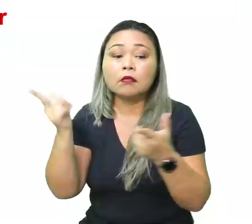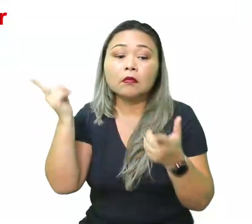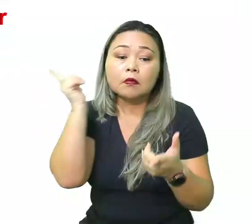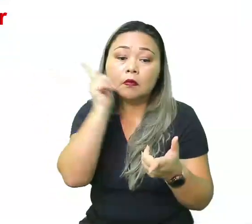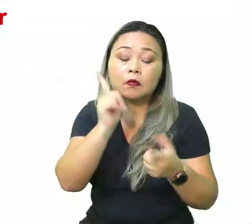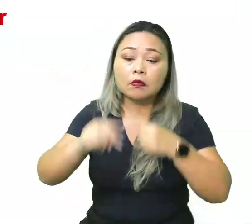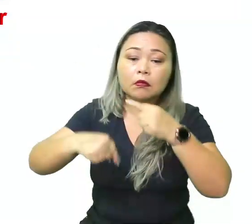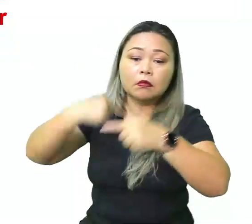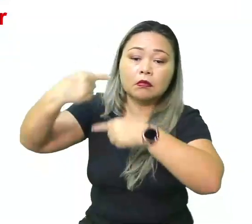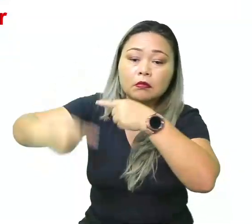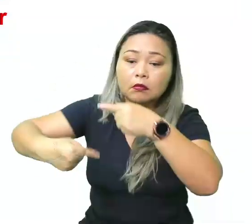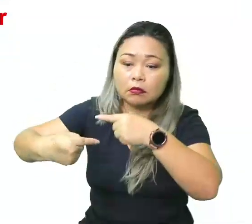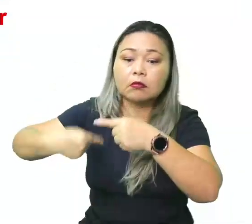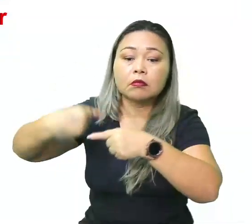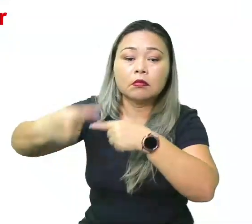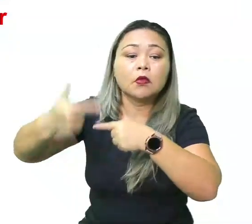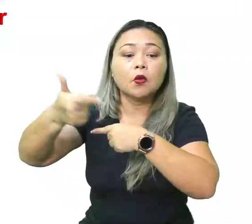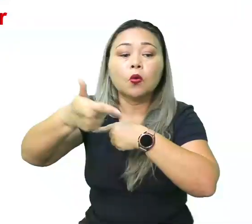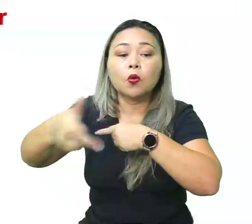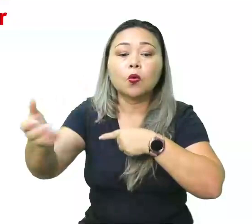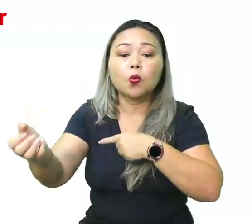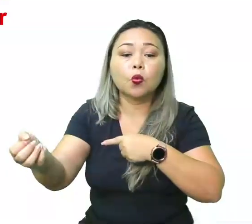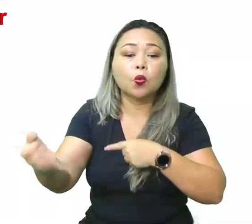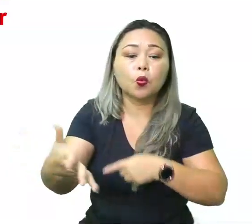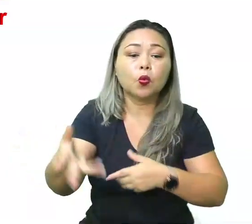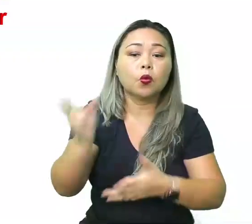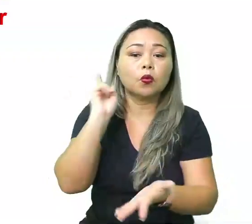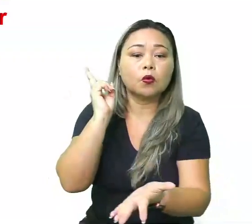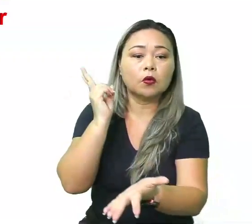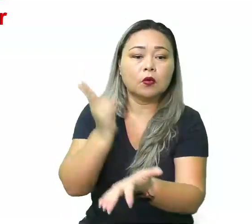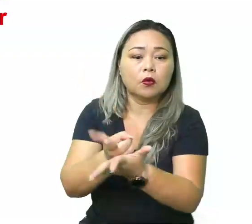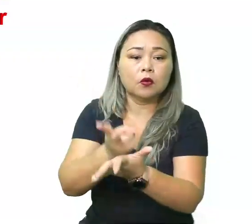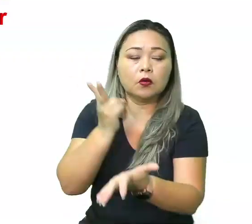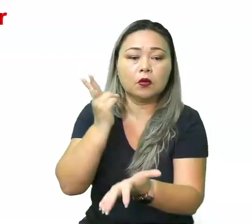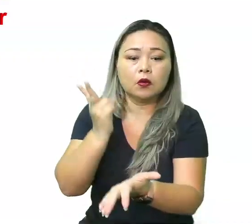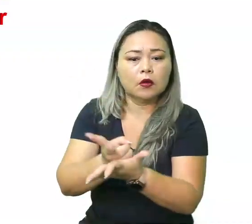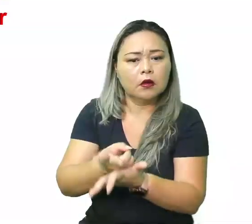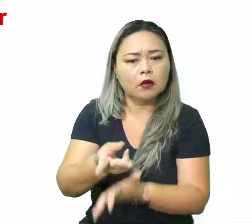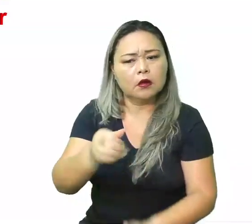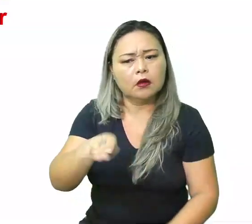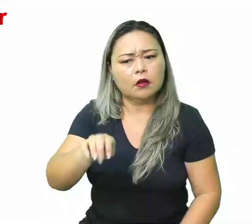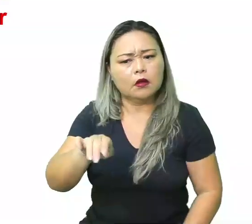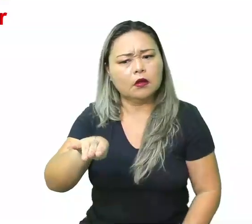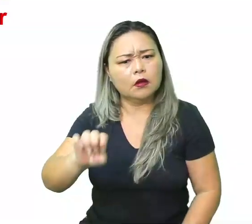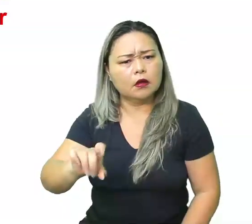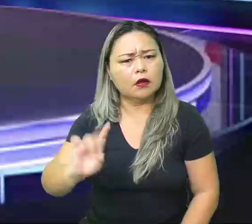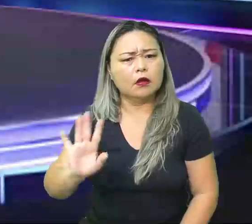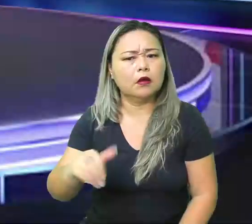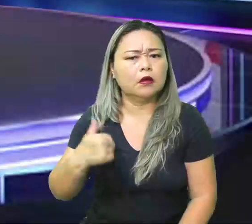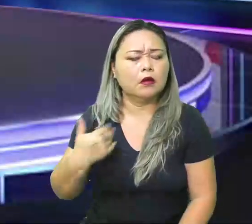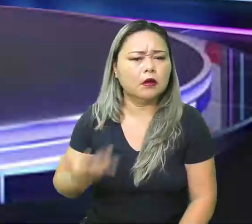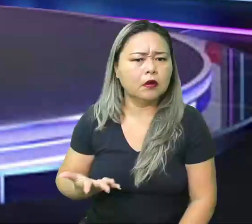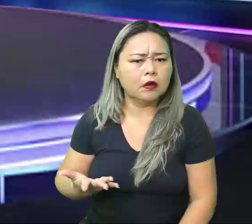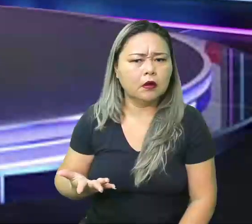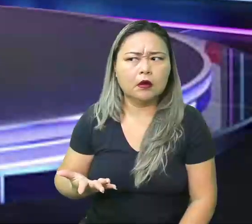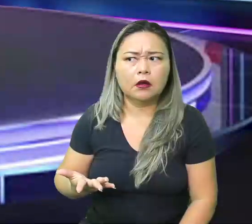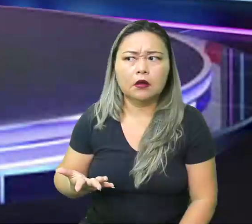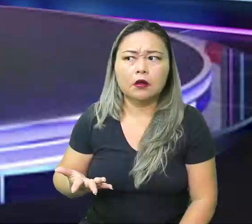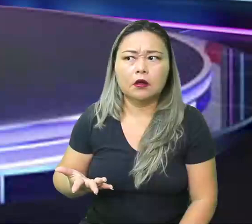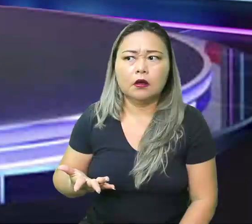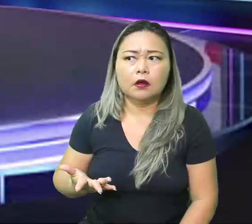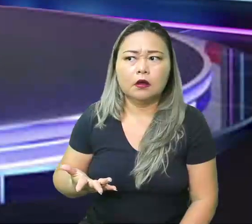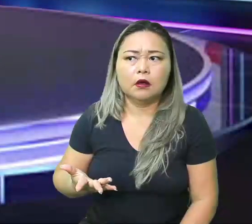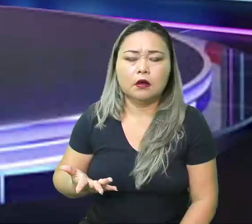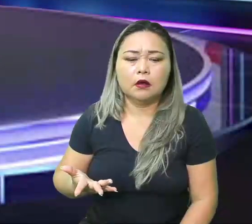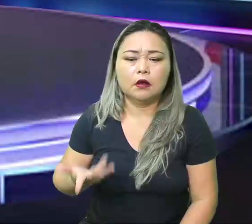conseguem se reproduzir entre si e gerar indivíduos férteis na mesma espécie, tá? Quando